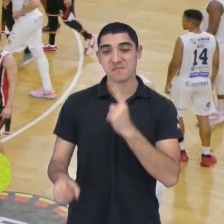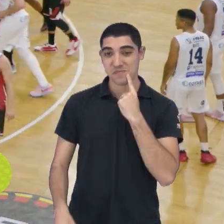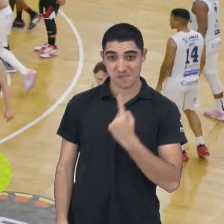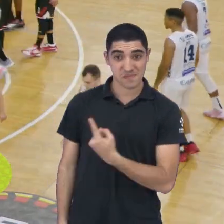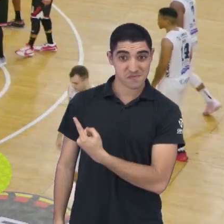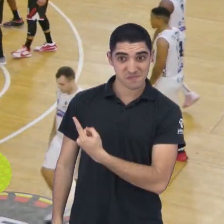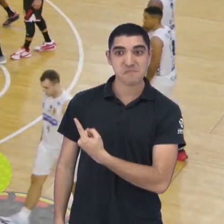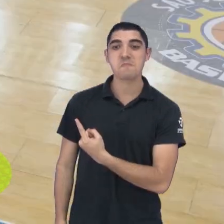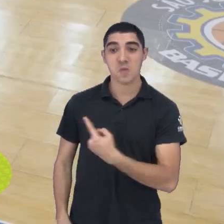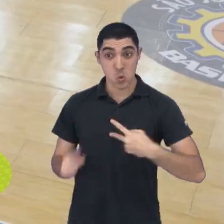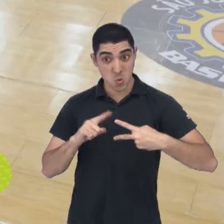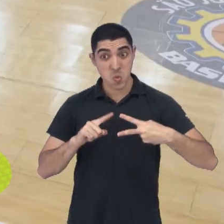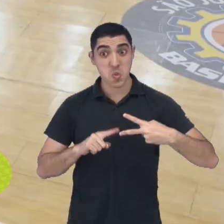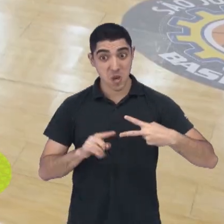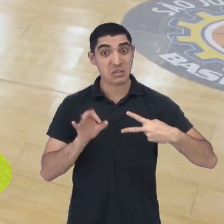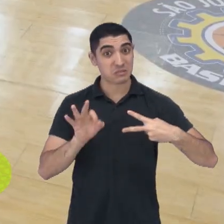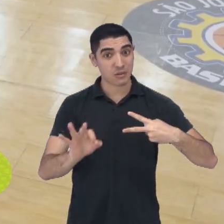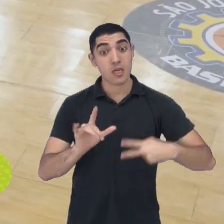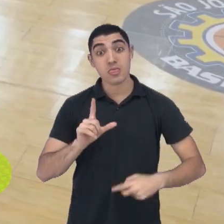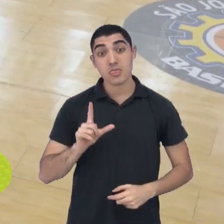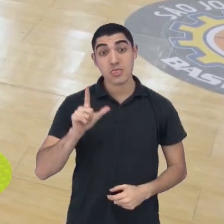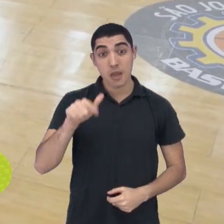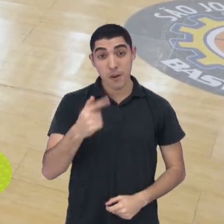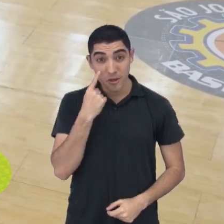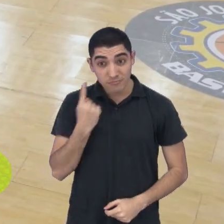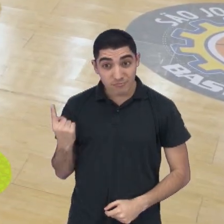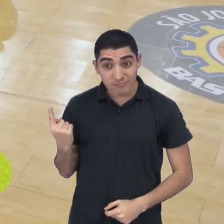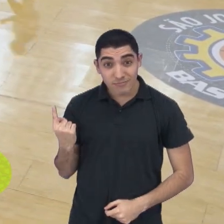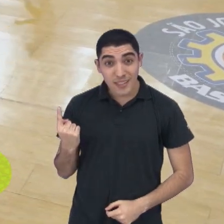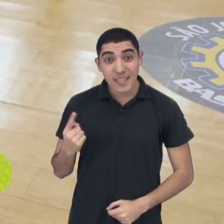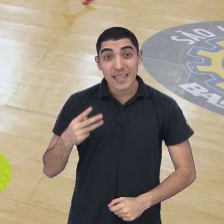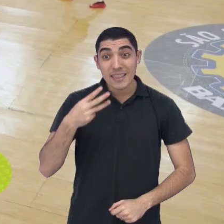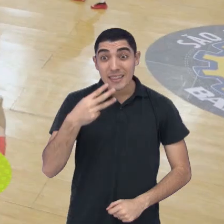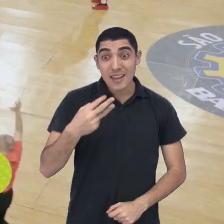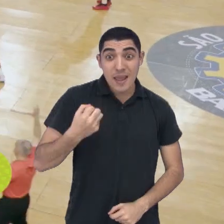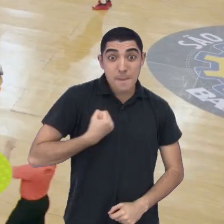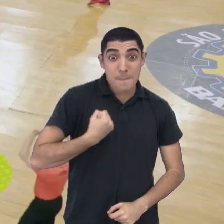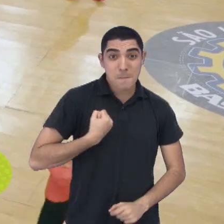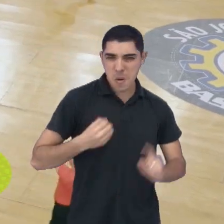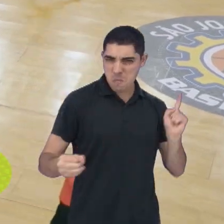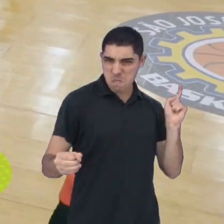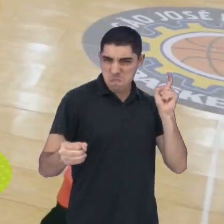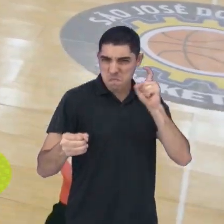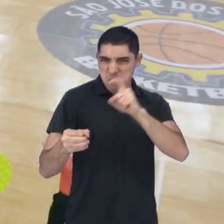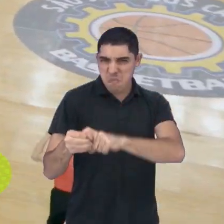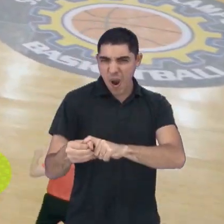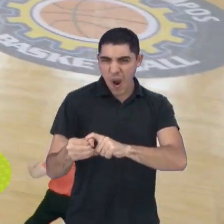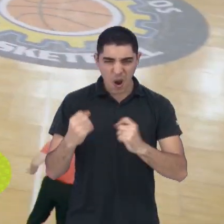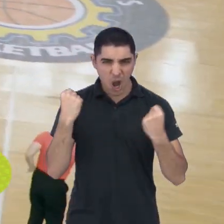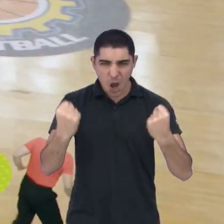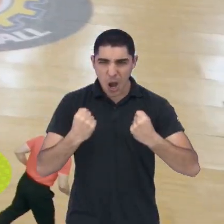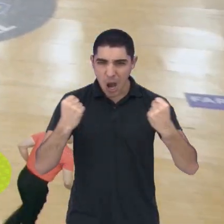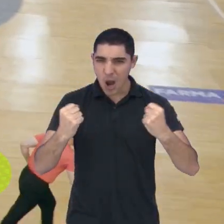converteu os 2 arremessos e na sequência, gatilhaço para explodir o Lineu de Moura.